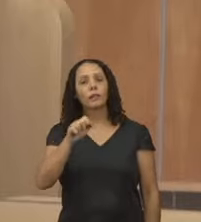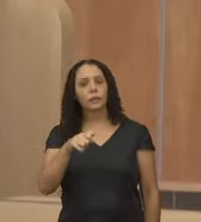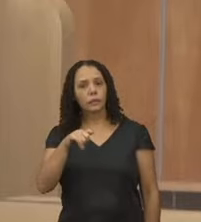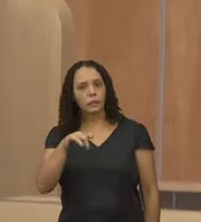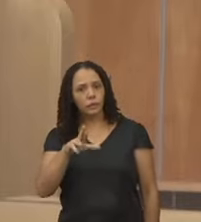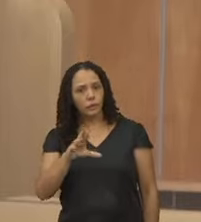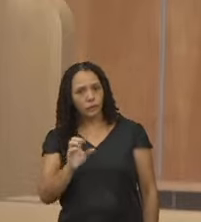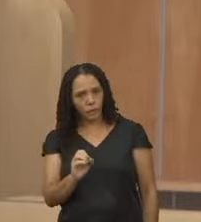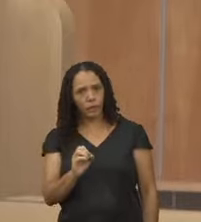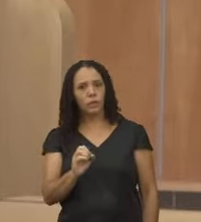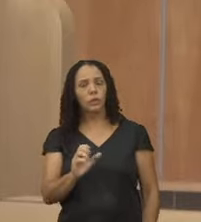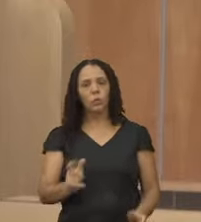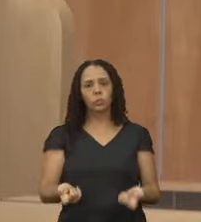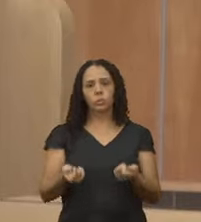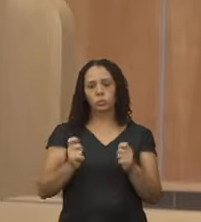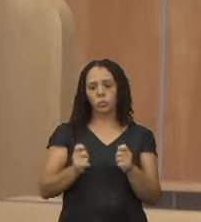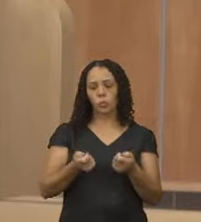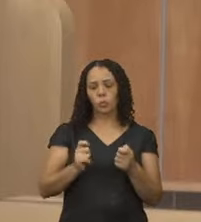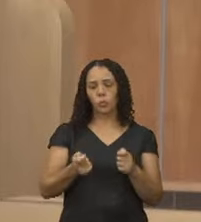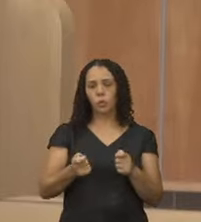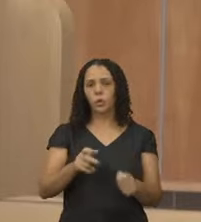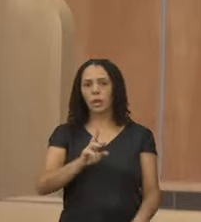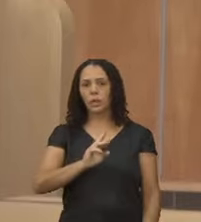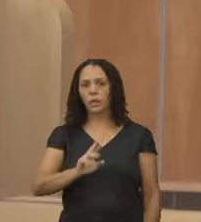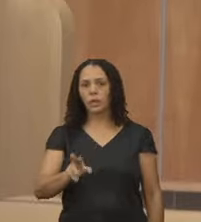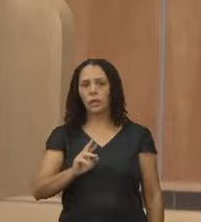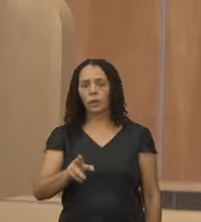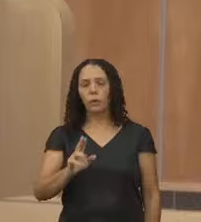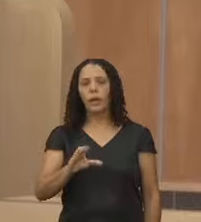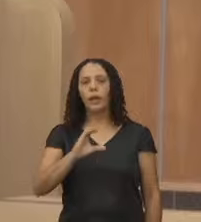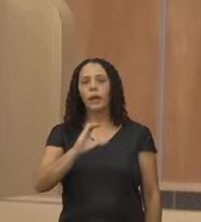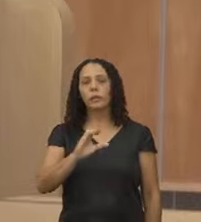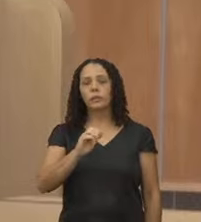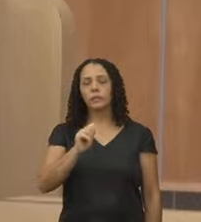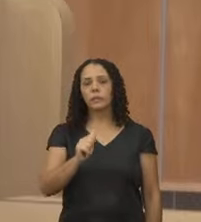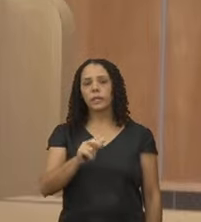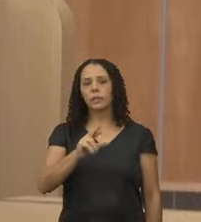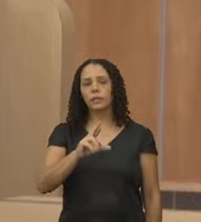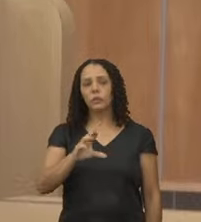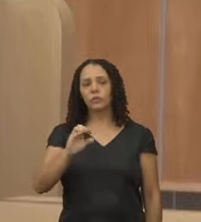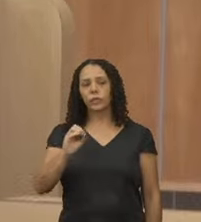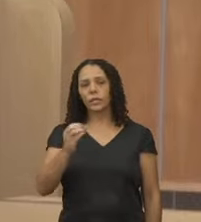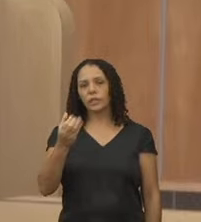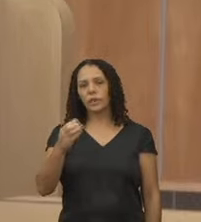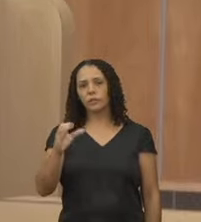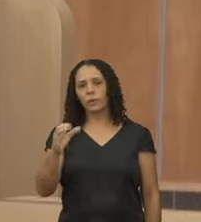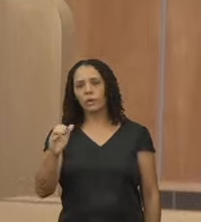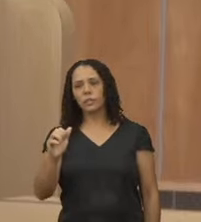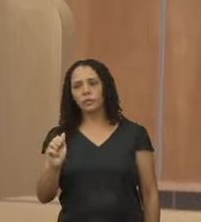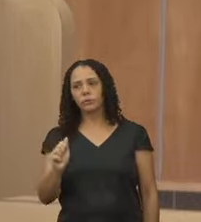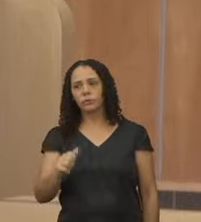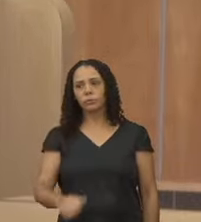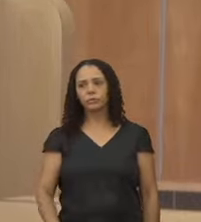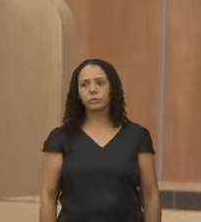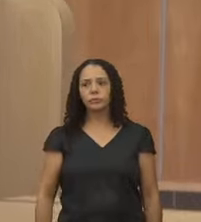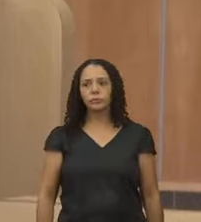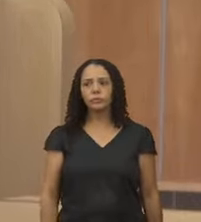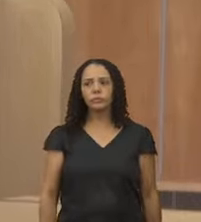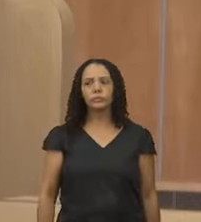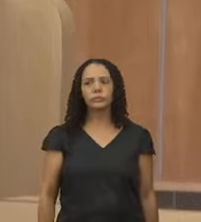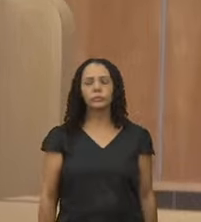forma: charrete não é a mesma coisa que carroça. Esse é o primeiro ponto. A